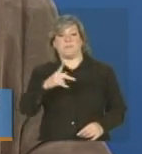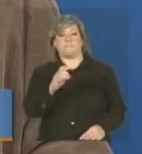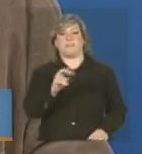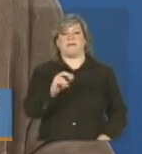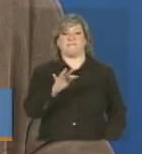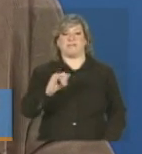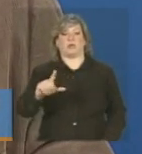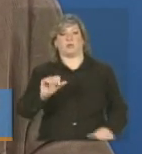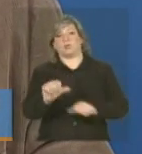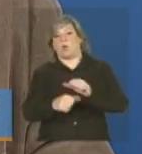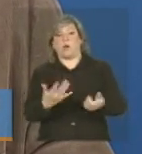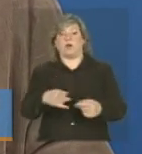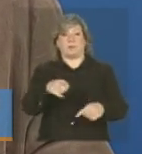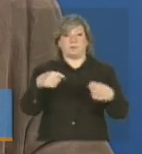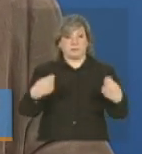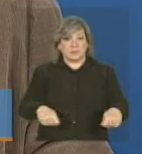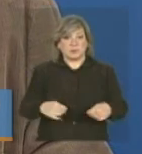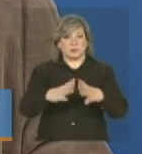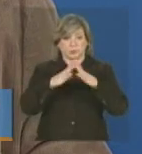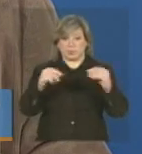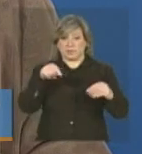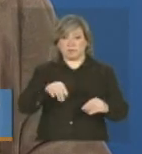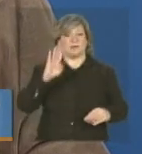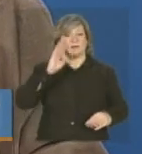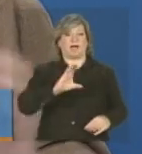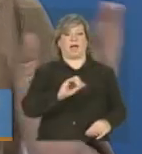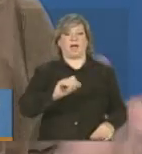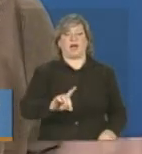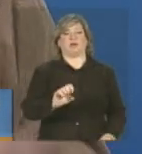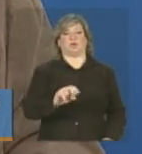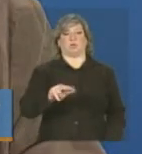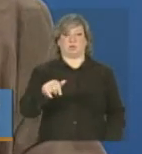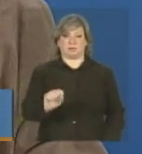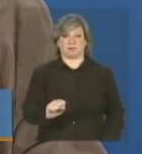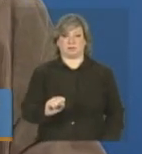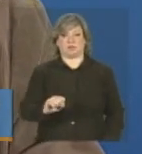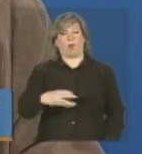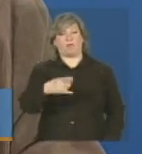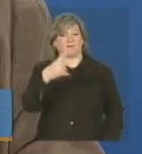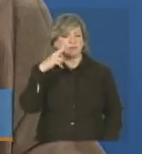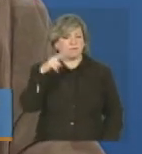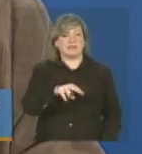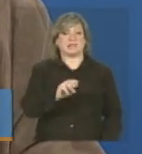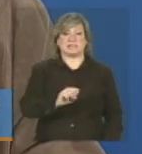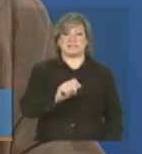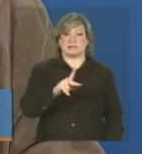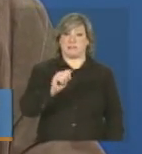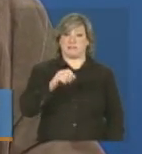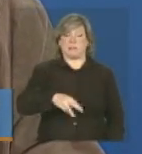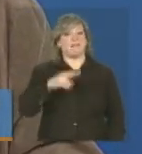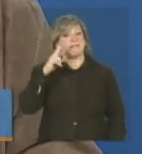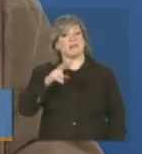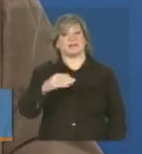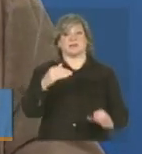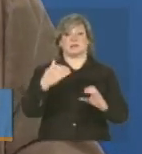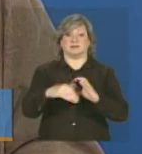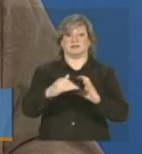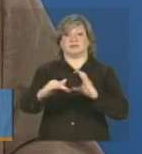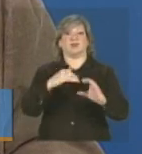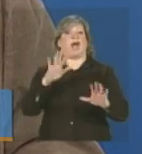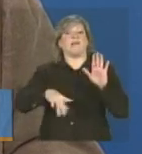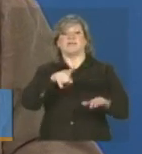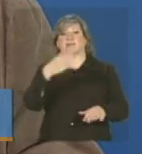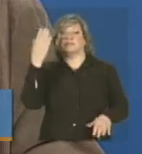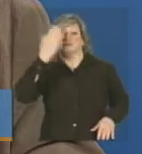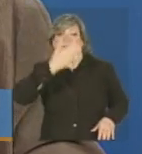assim. A solução passa pelo CAD SUAS. Ou você verifica sua caixa de spam para ver se esse e-mail chegou e você não viu porque estava